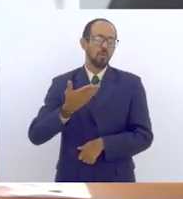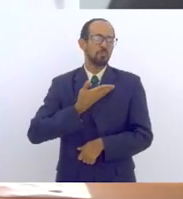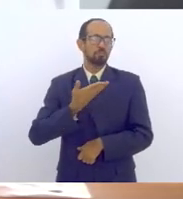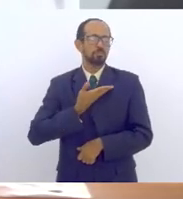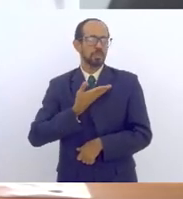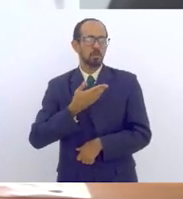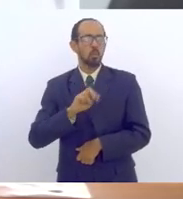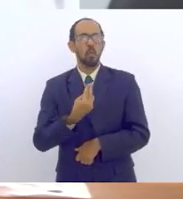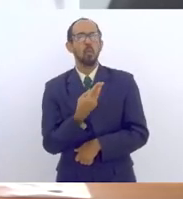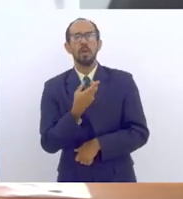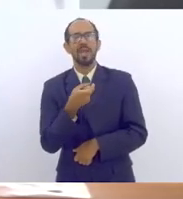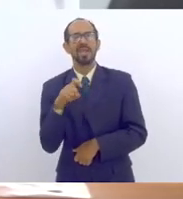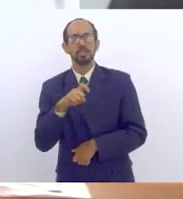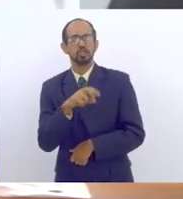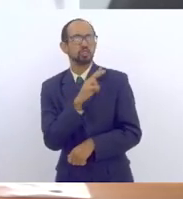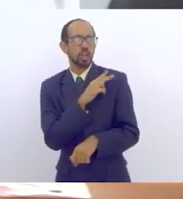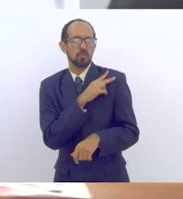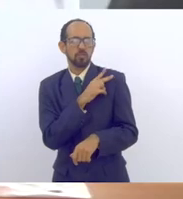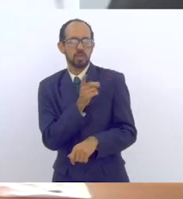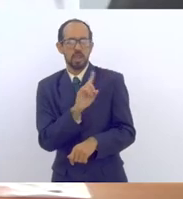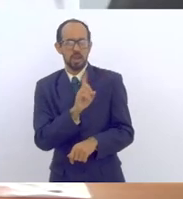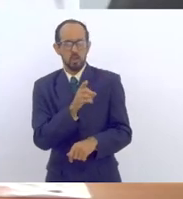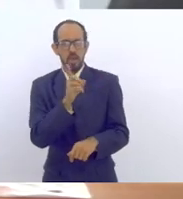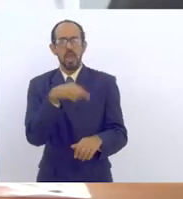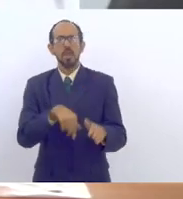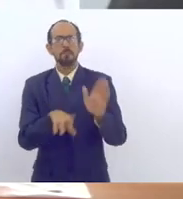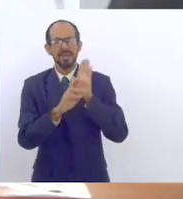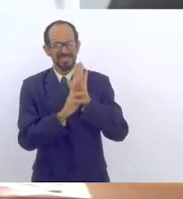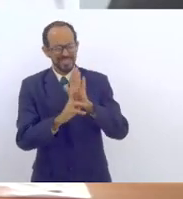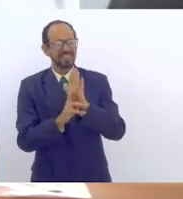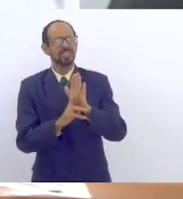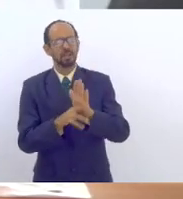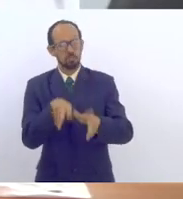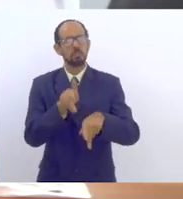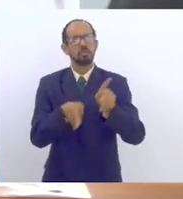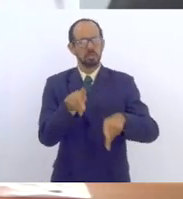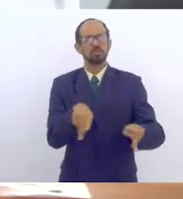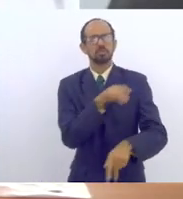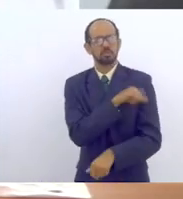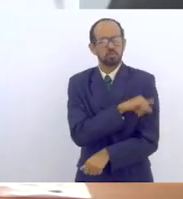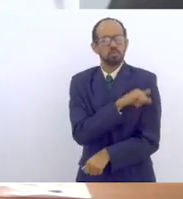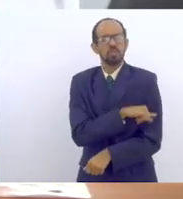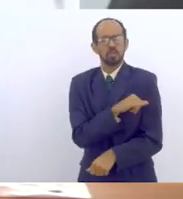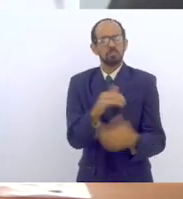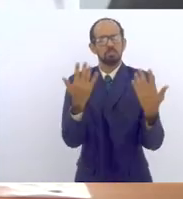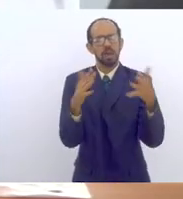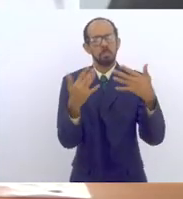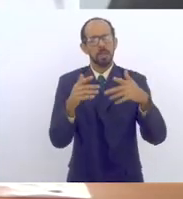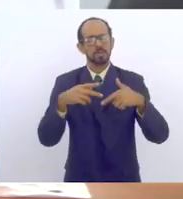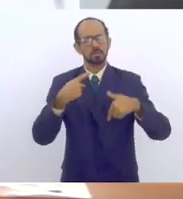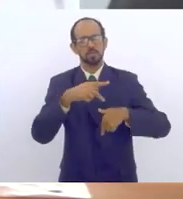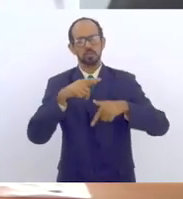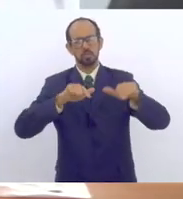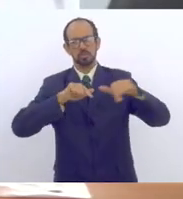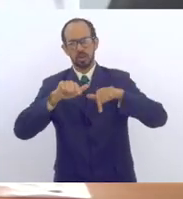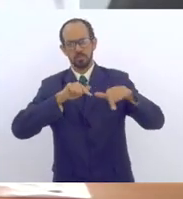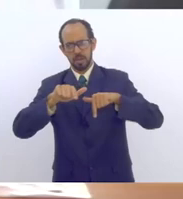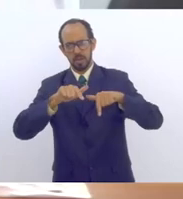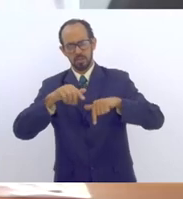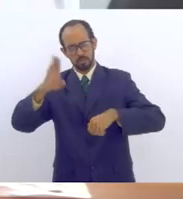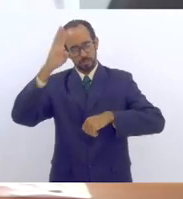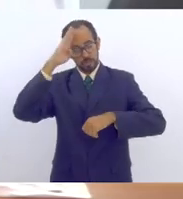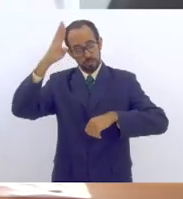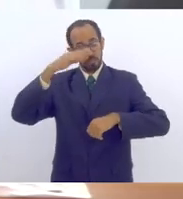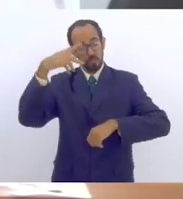e portanto que representa o povo do Estado do Rio de Janeiro parabéns pela tua dedicação e principalmente pela tua